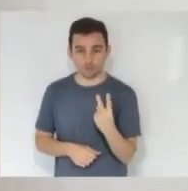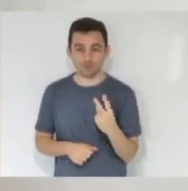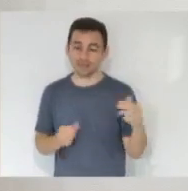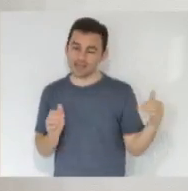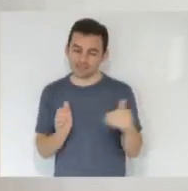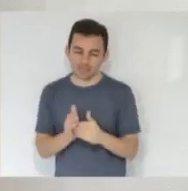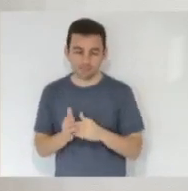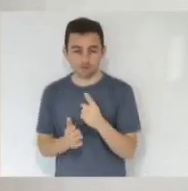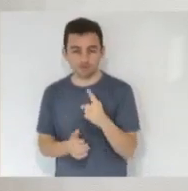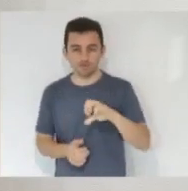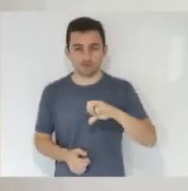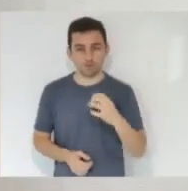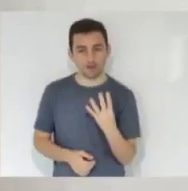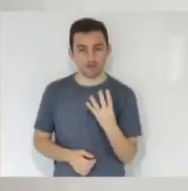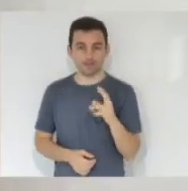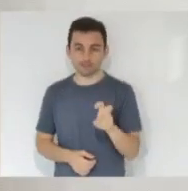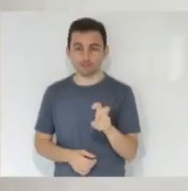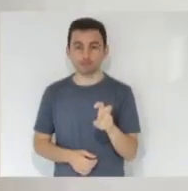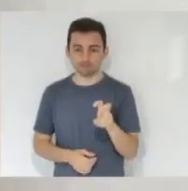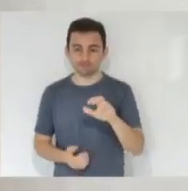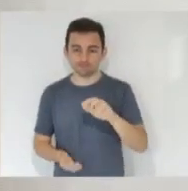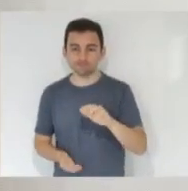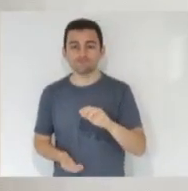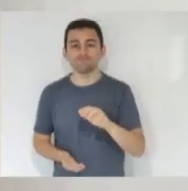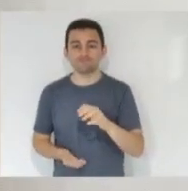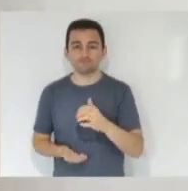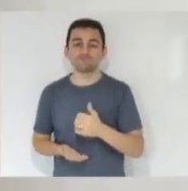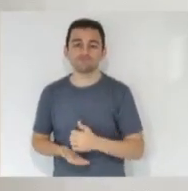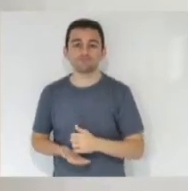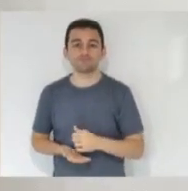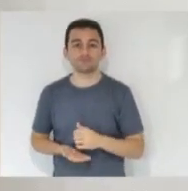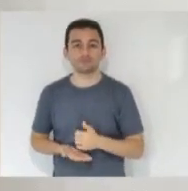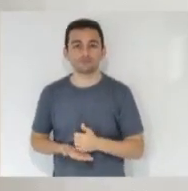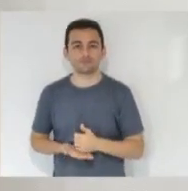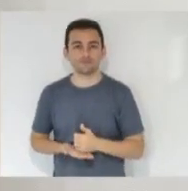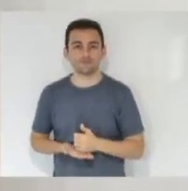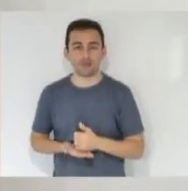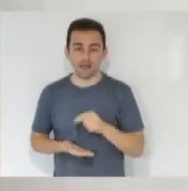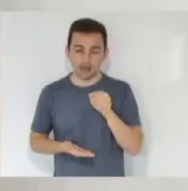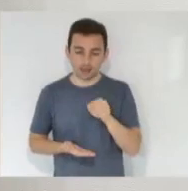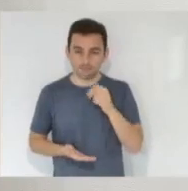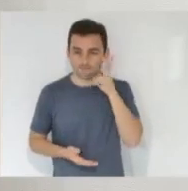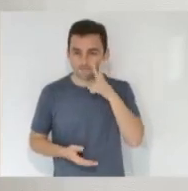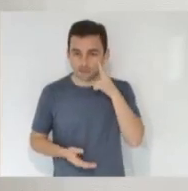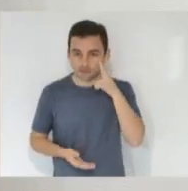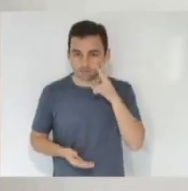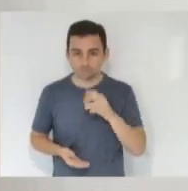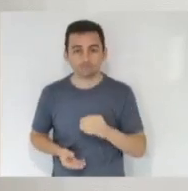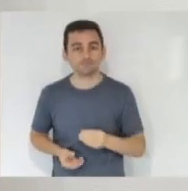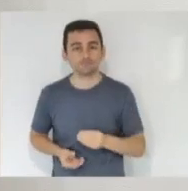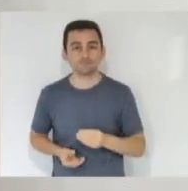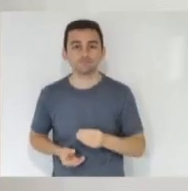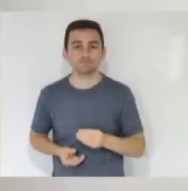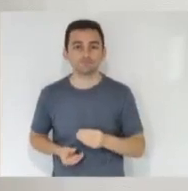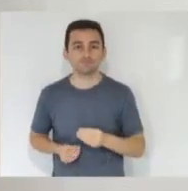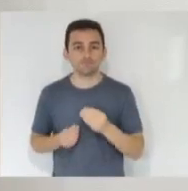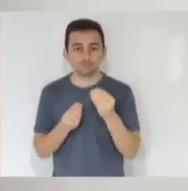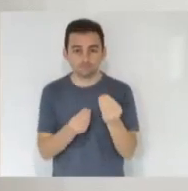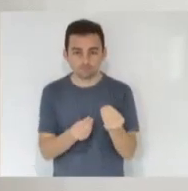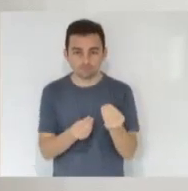45, foi servido como representante da qualidade dos vinhos nacionais. Ele foi servido no Palácio do